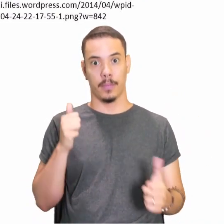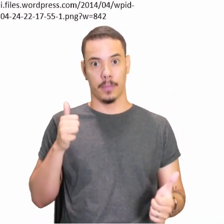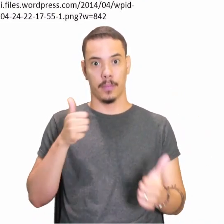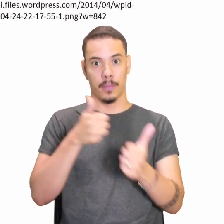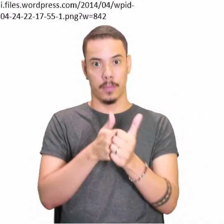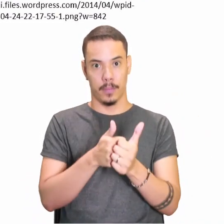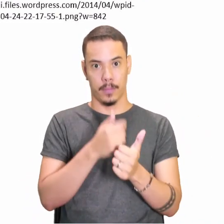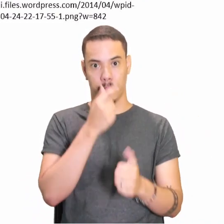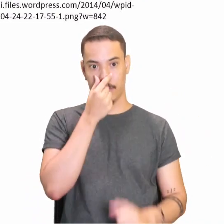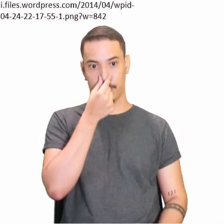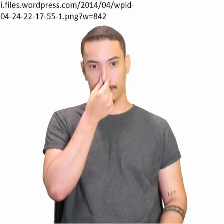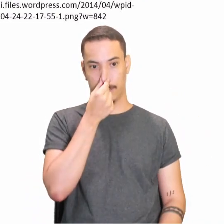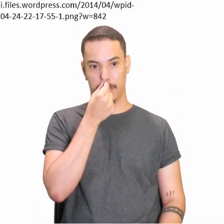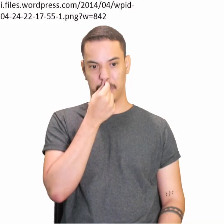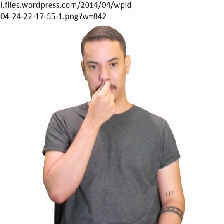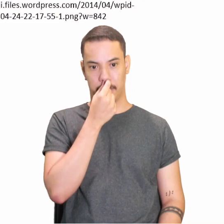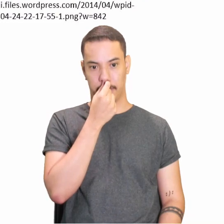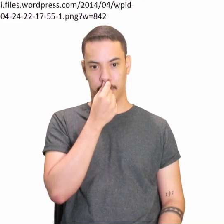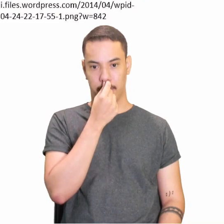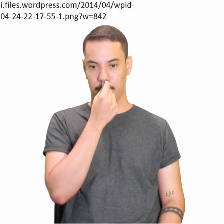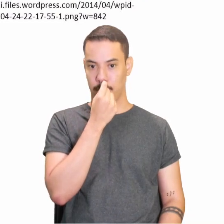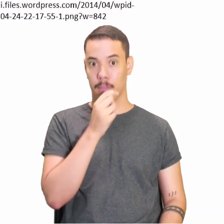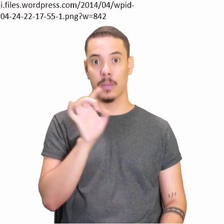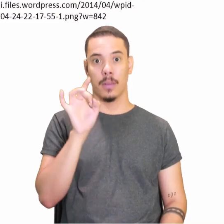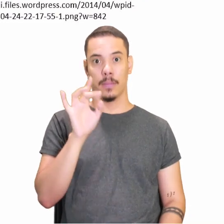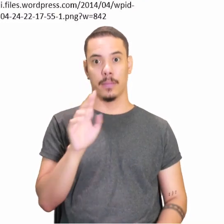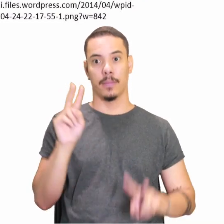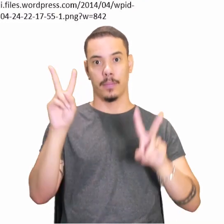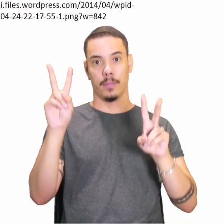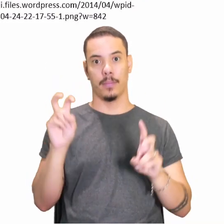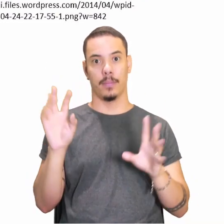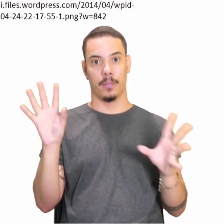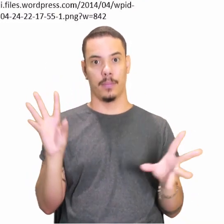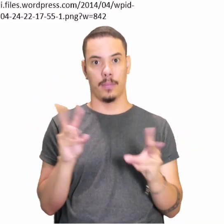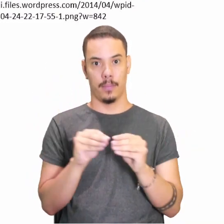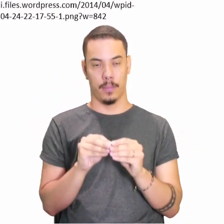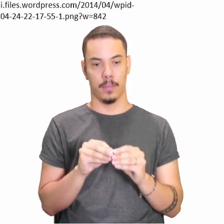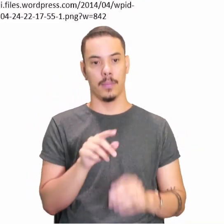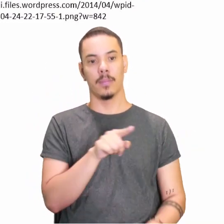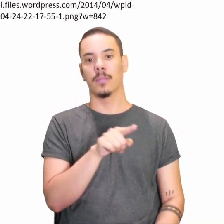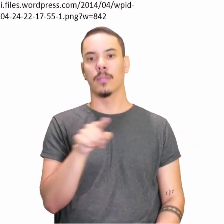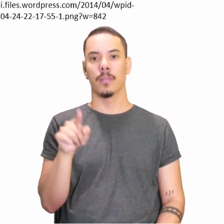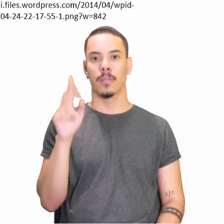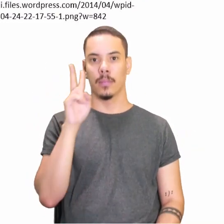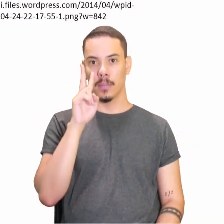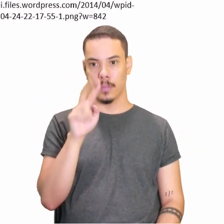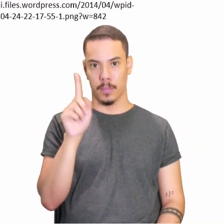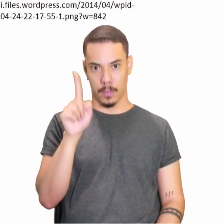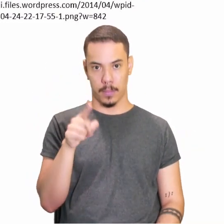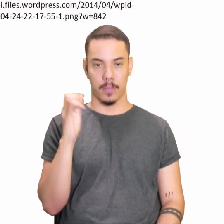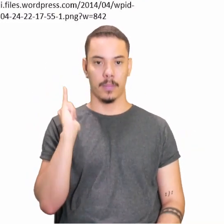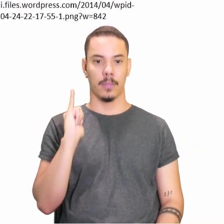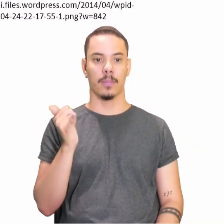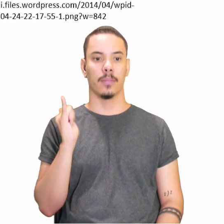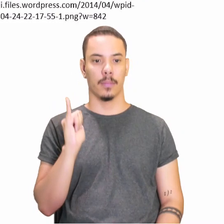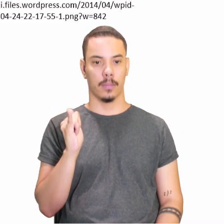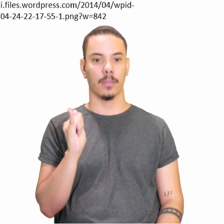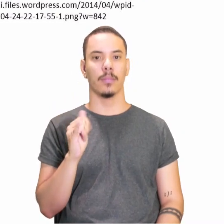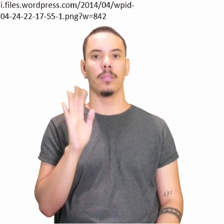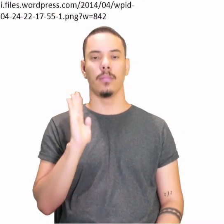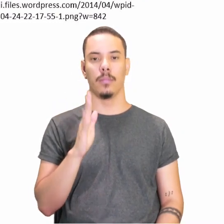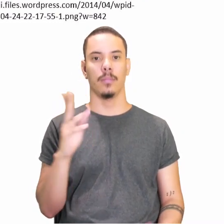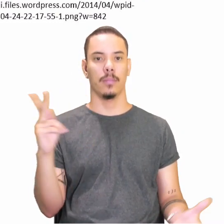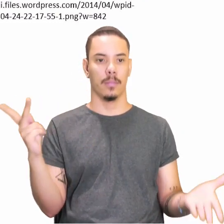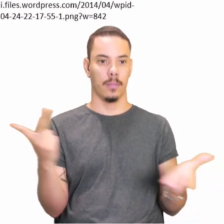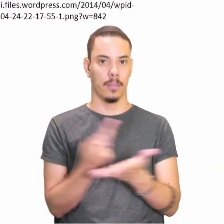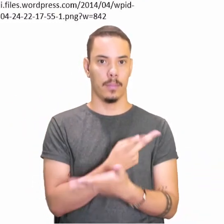da feiticeira. Então, um trechinho só, aqui você vê que é uma narrativa, né? Tá contando